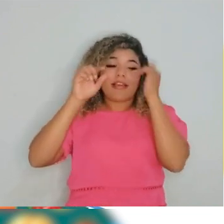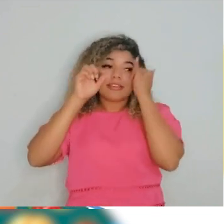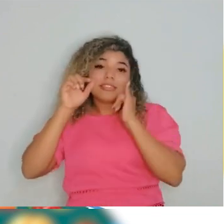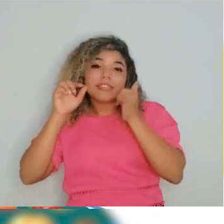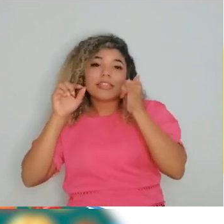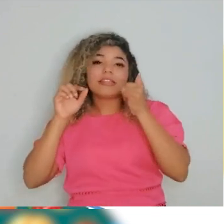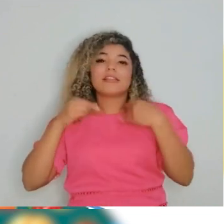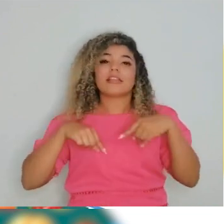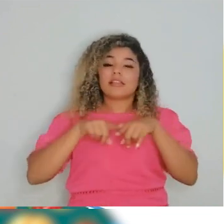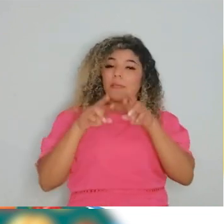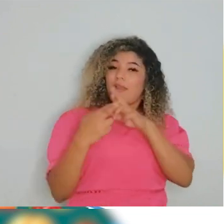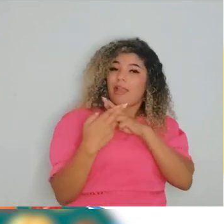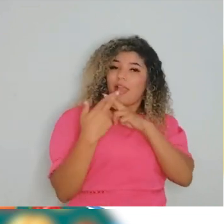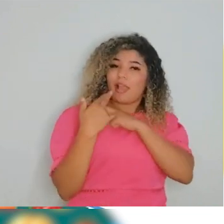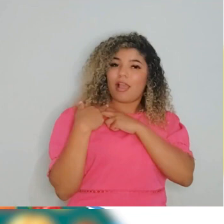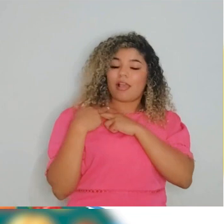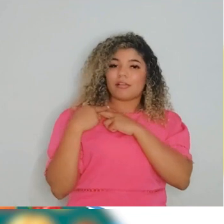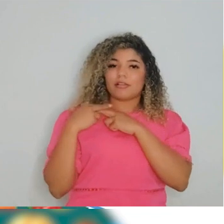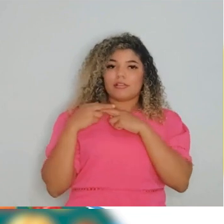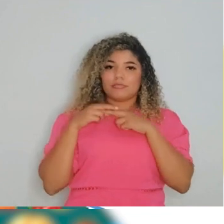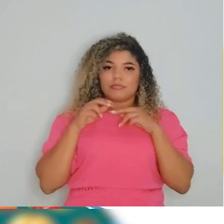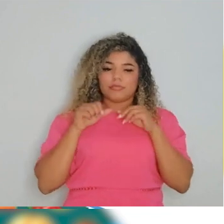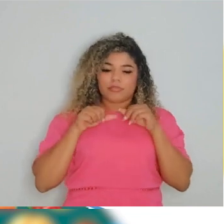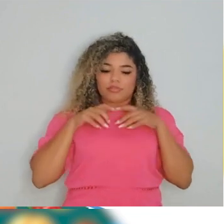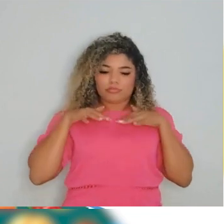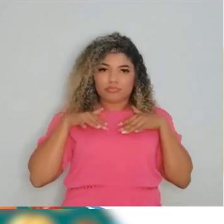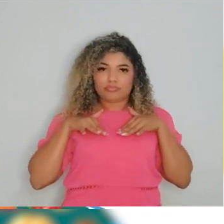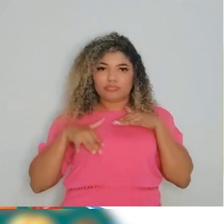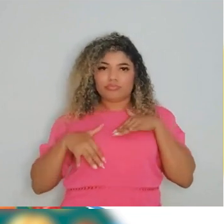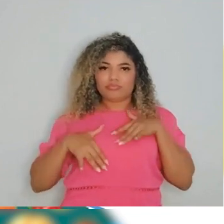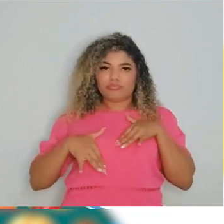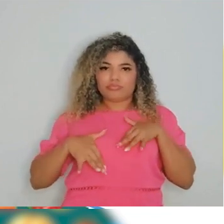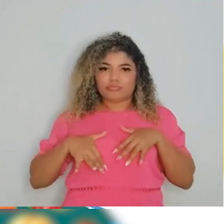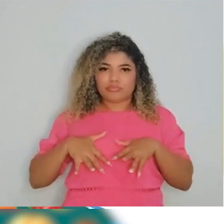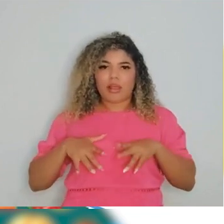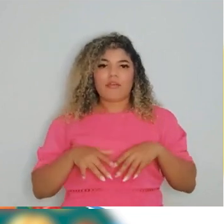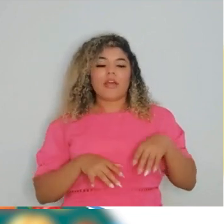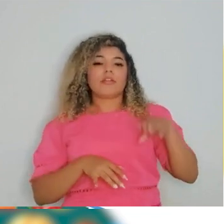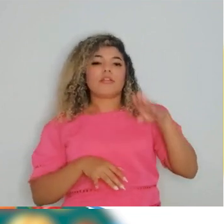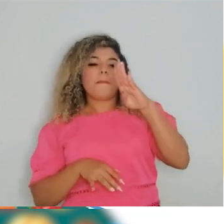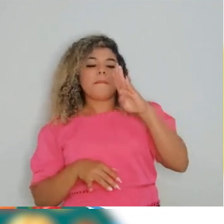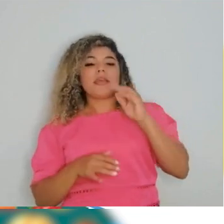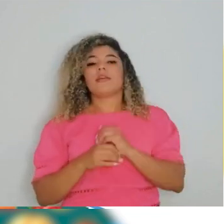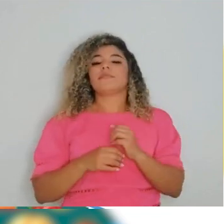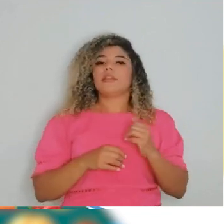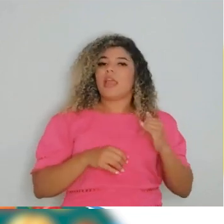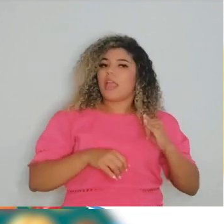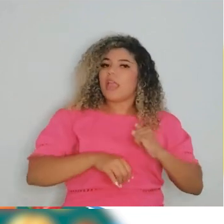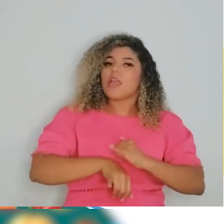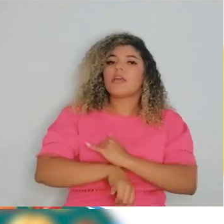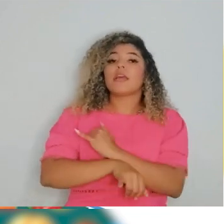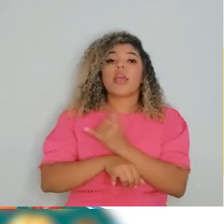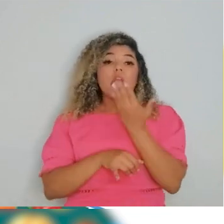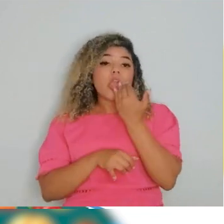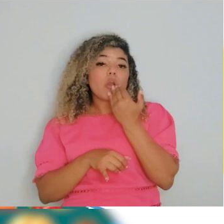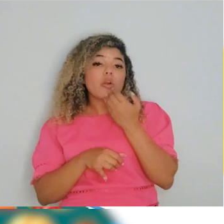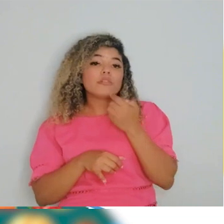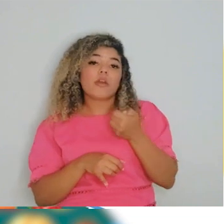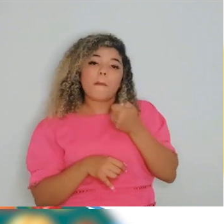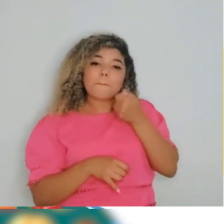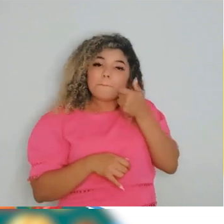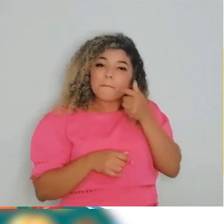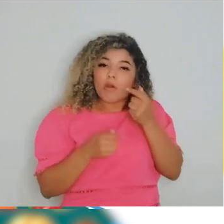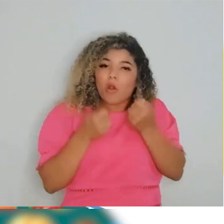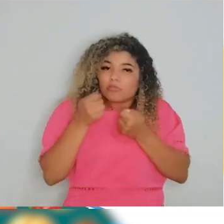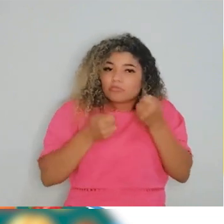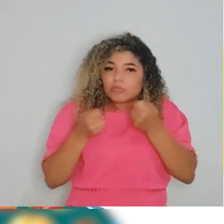de energia e são responsáveis pelo transporte de vitaminas do complexo B. São ricos em calorias e seu consumo deve